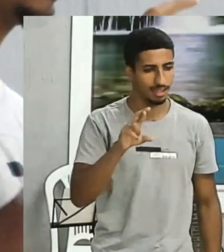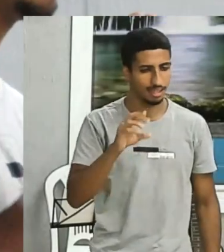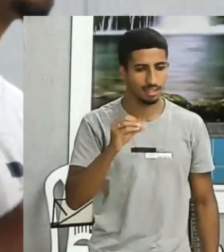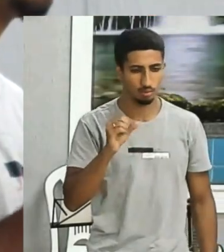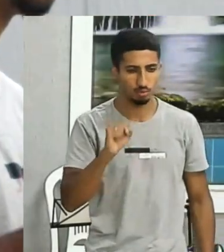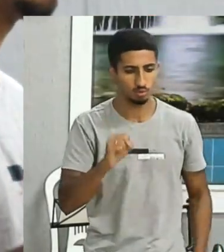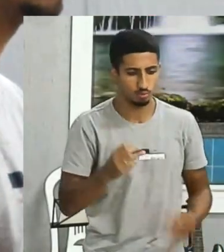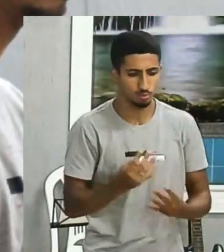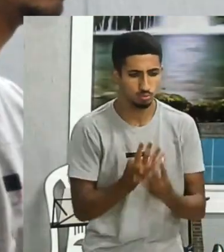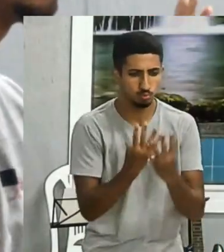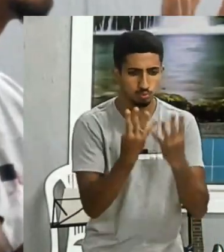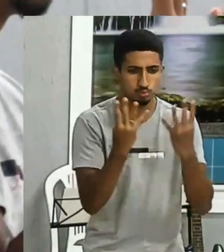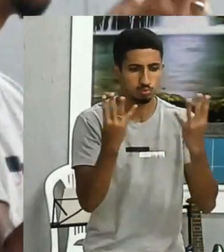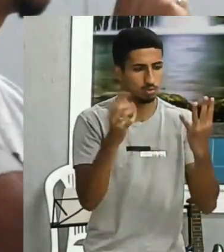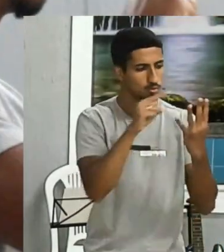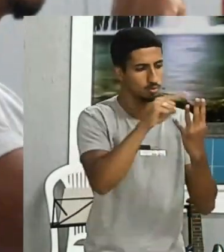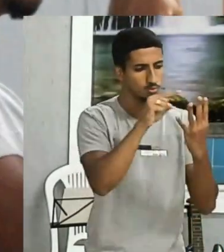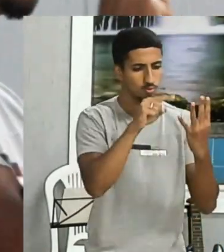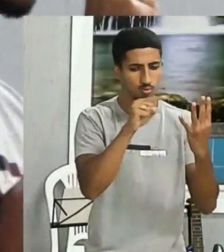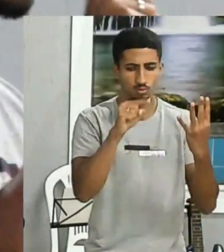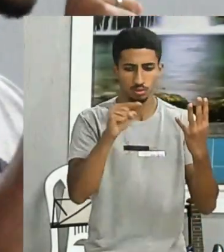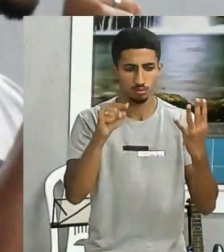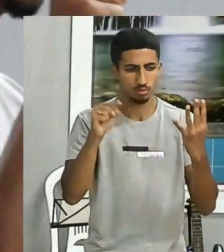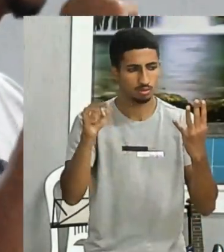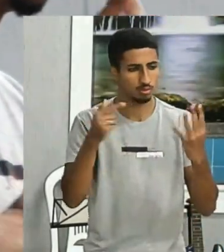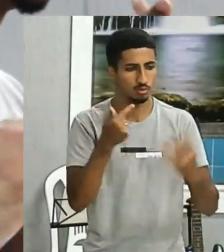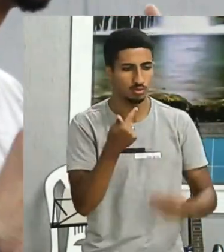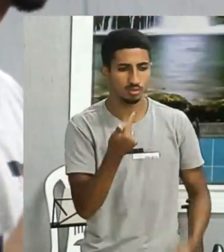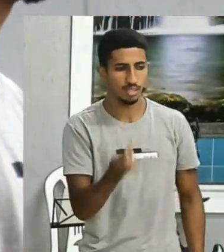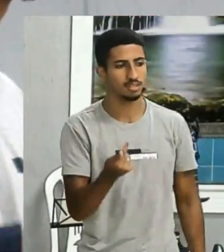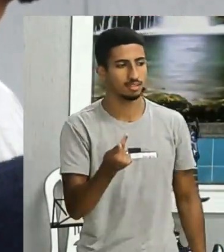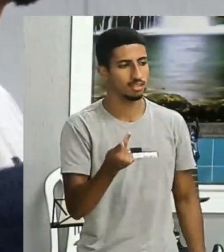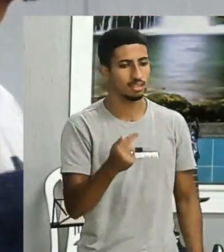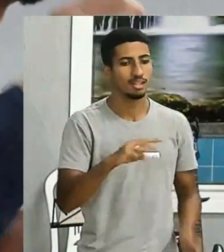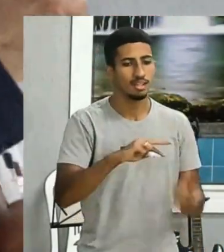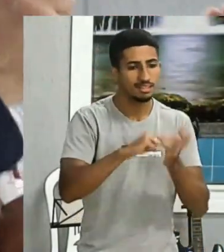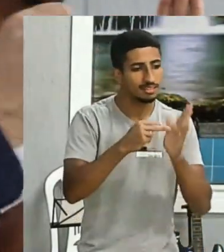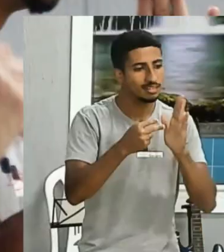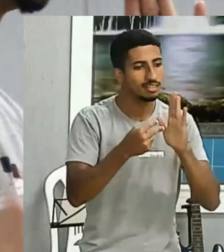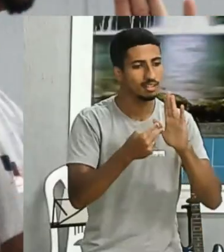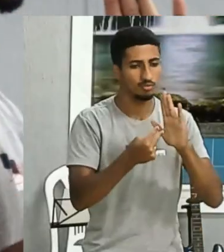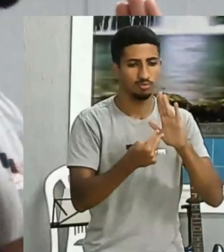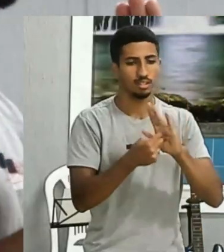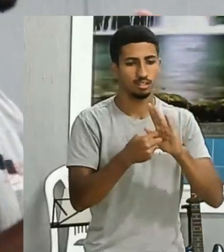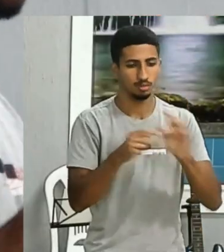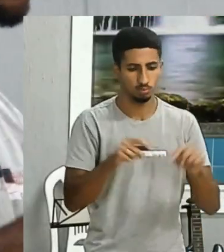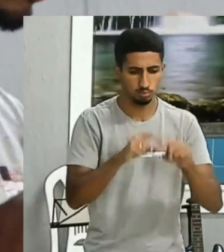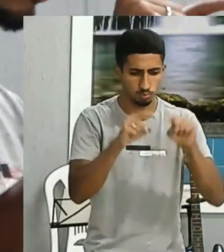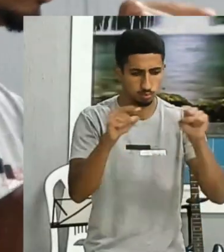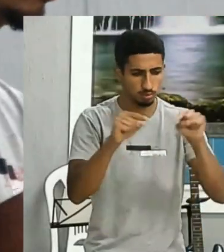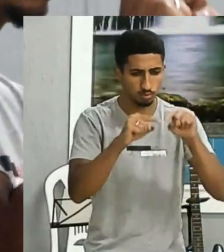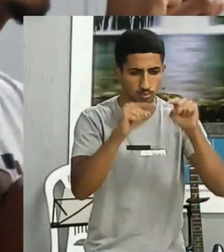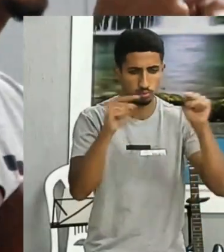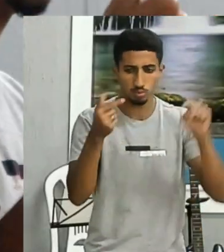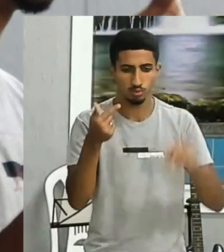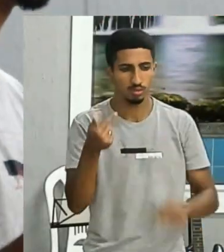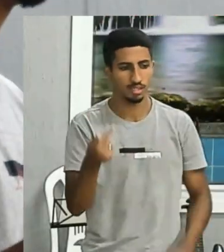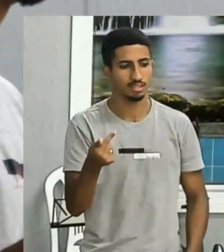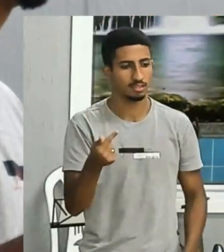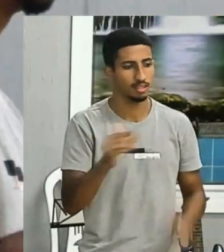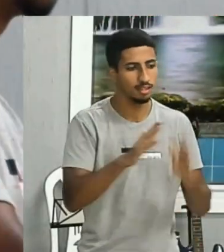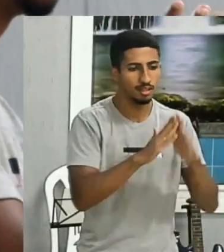7 igrejas? É isso mesmo, irmão. São as 7 igrejas, estão representando as